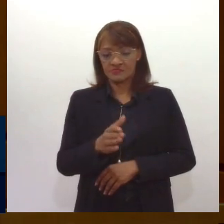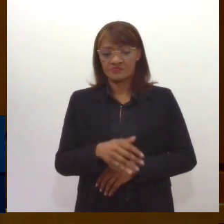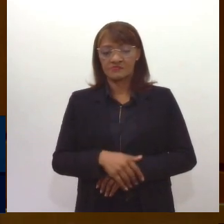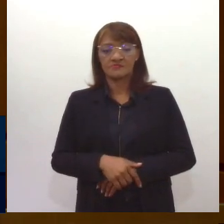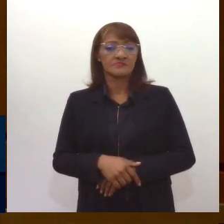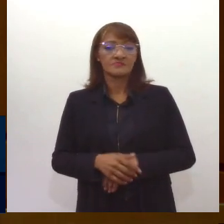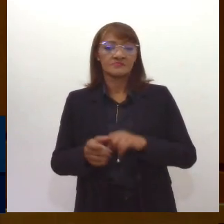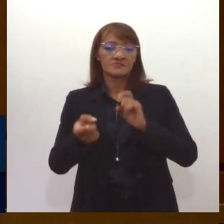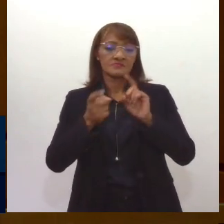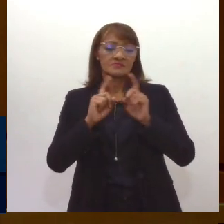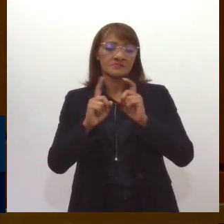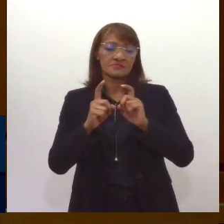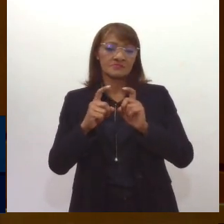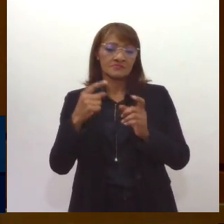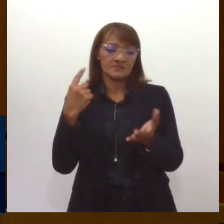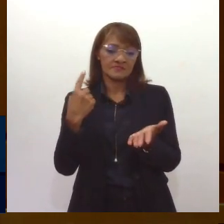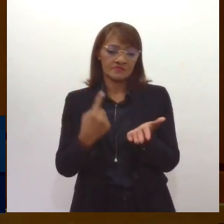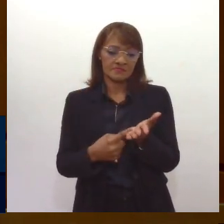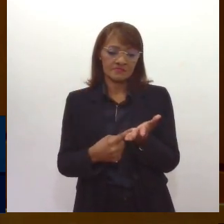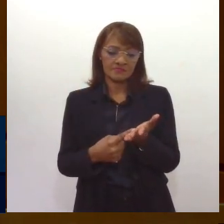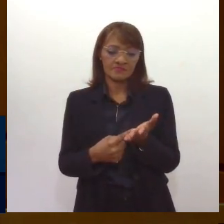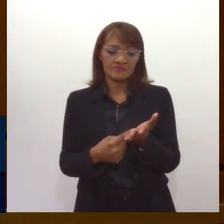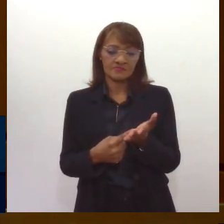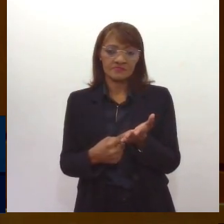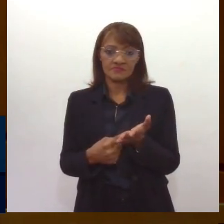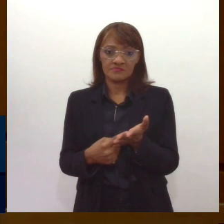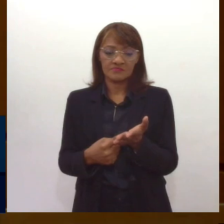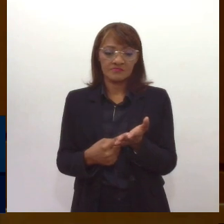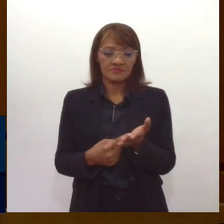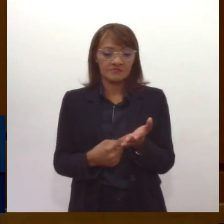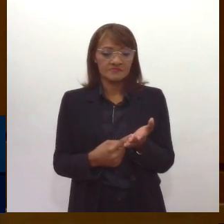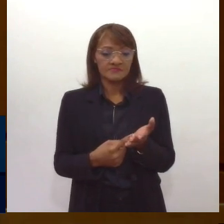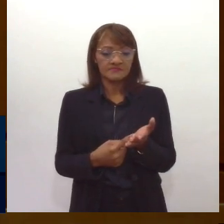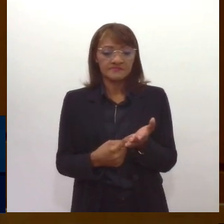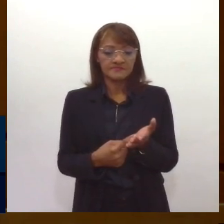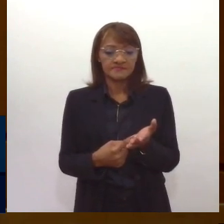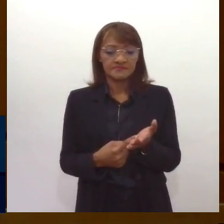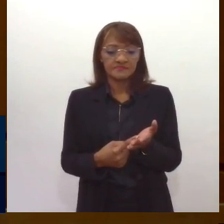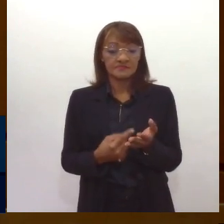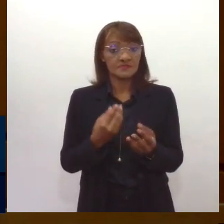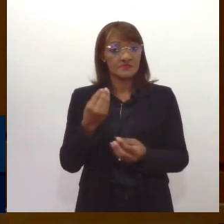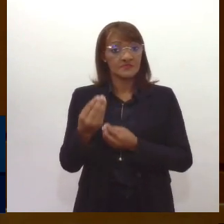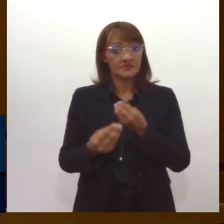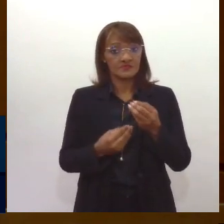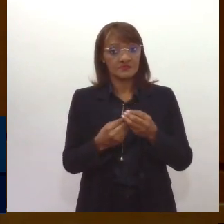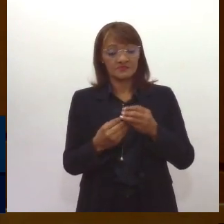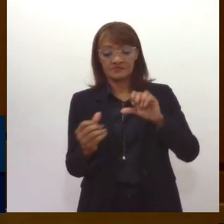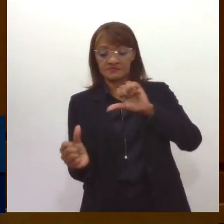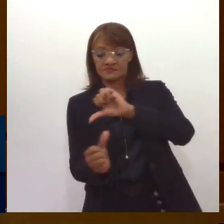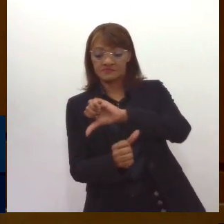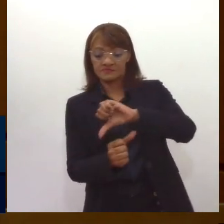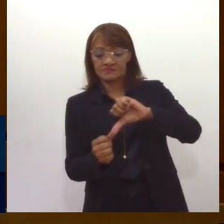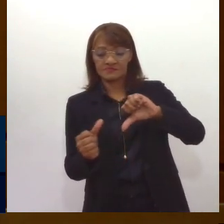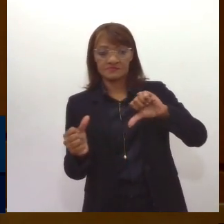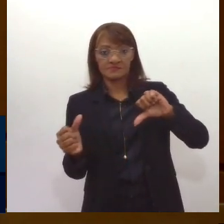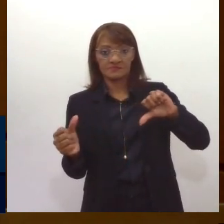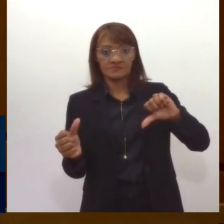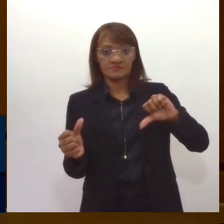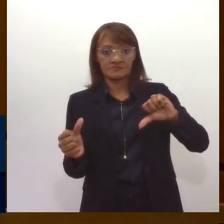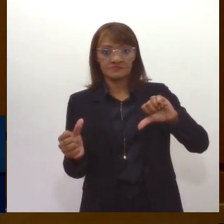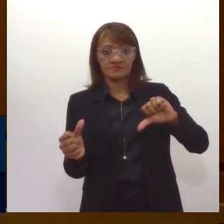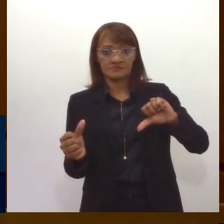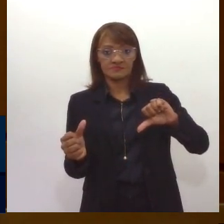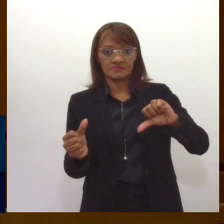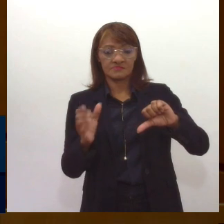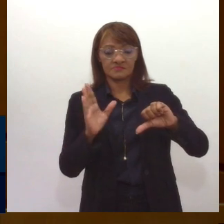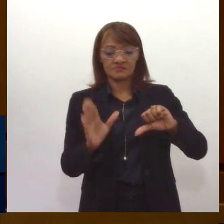os procedimentos de transição da administração do território envolvendo as duas